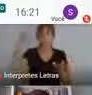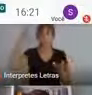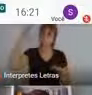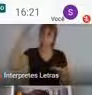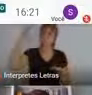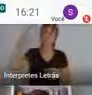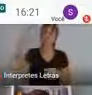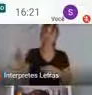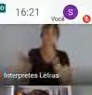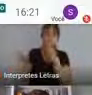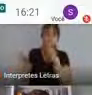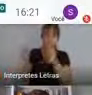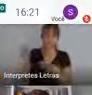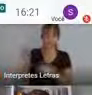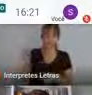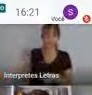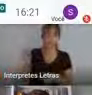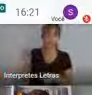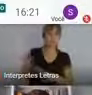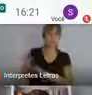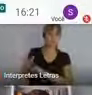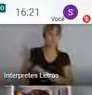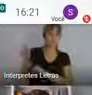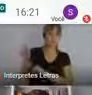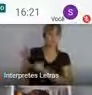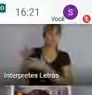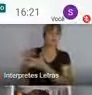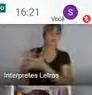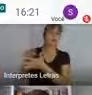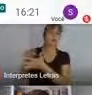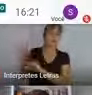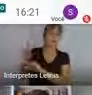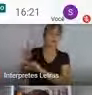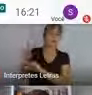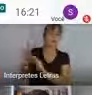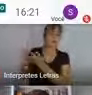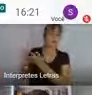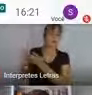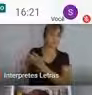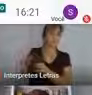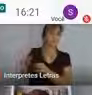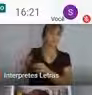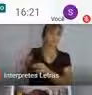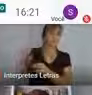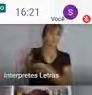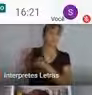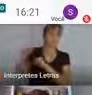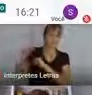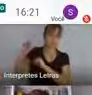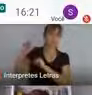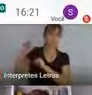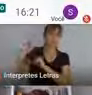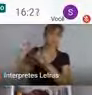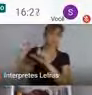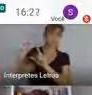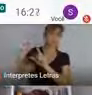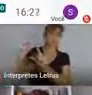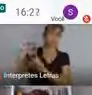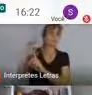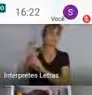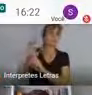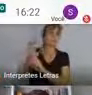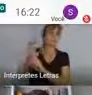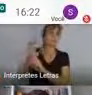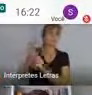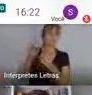professor Regis, da graduação até o doutorado na UFPA, então ele possui mestrado e doutorado em letras, com ênfase em estudos